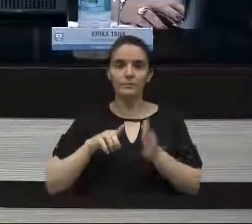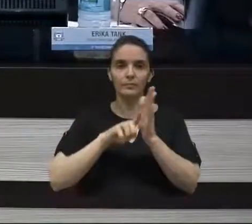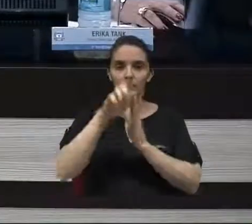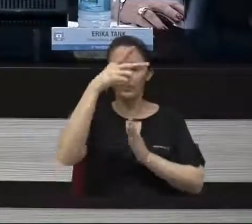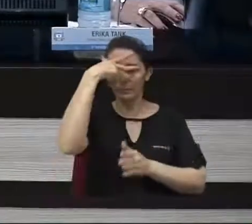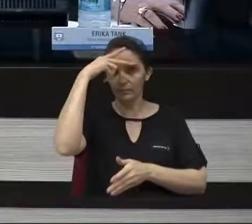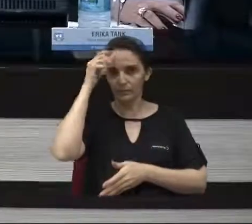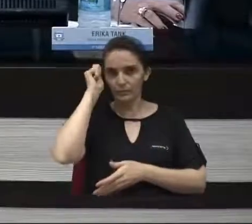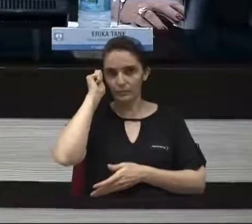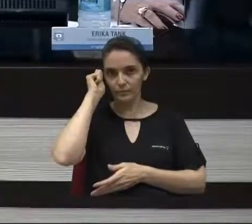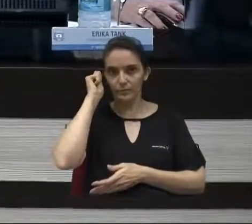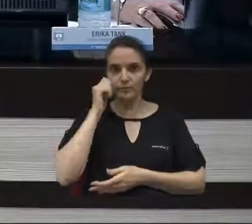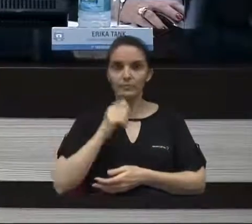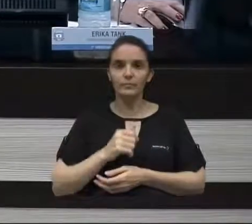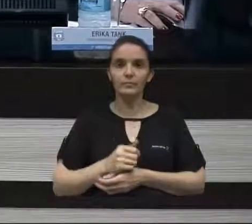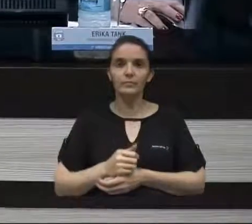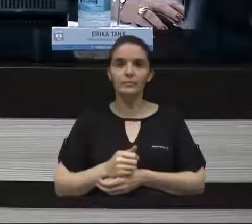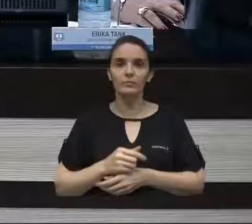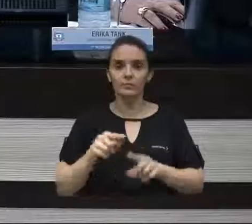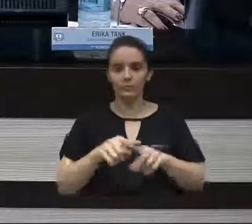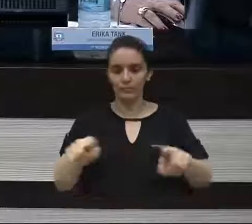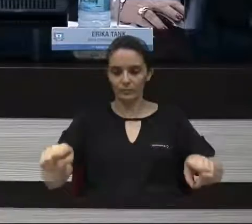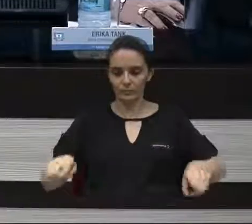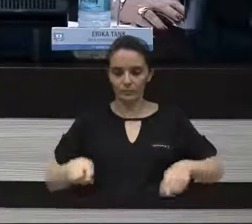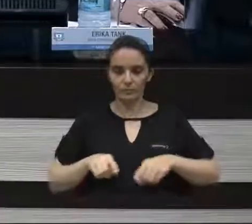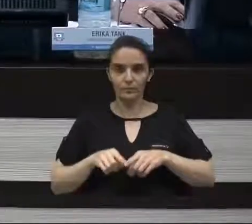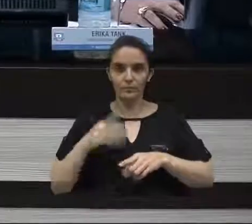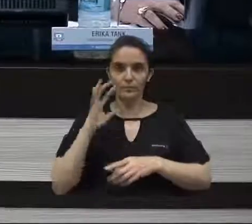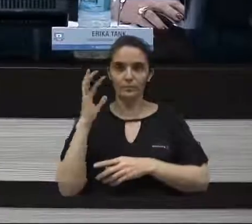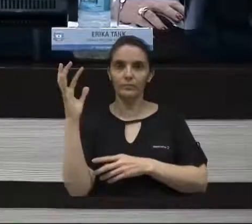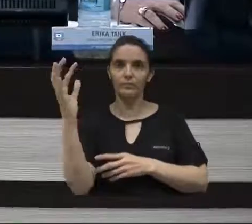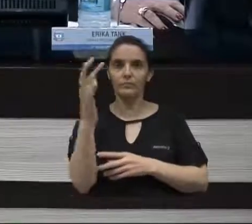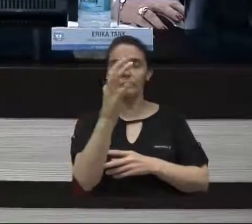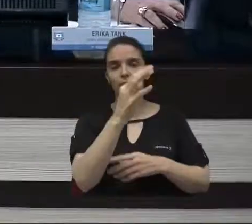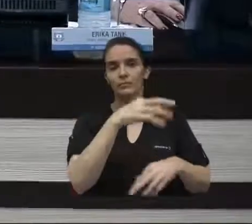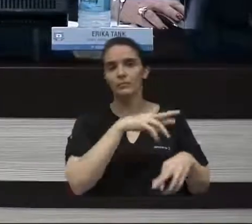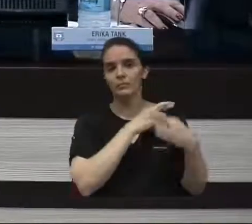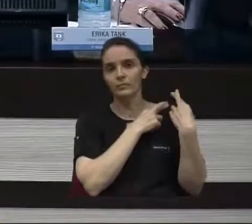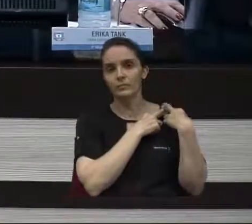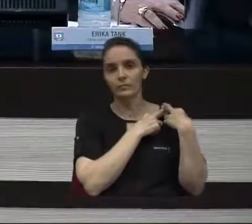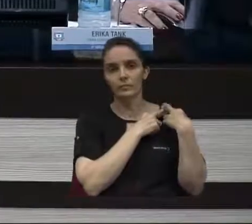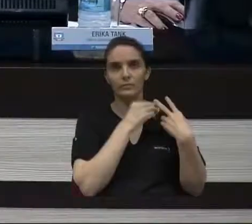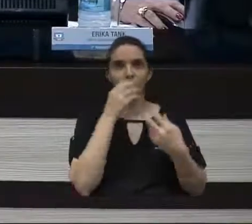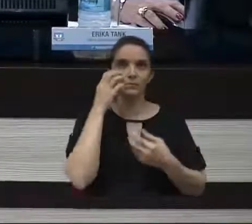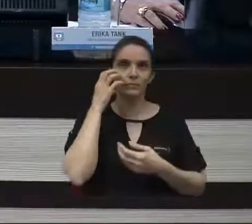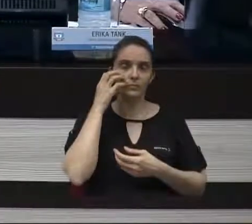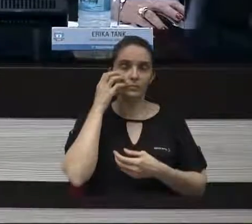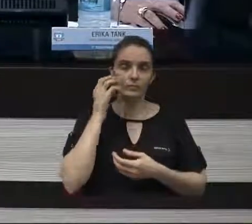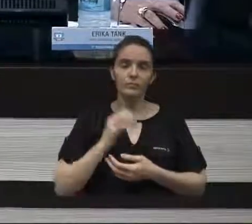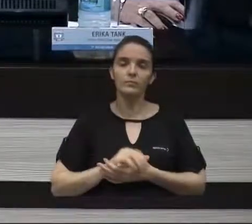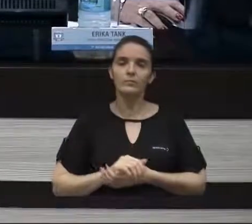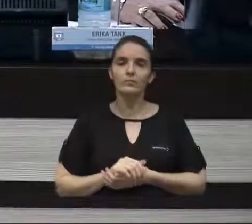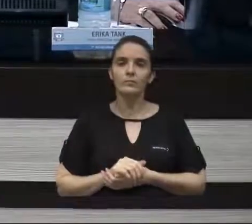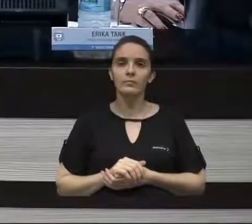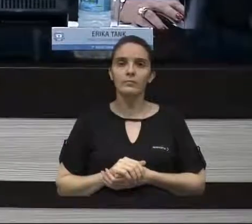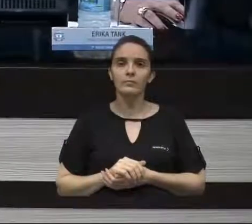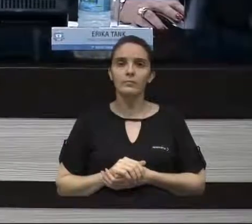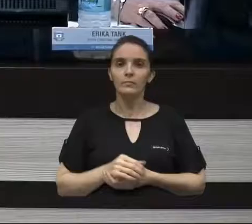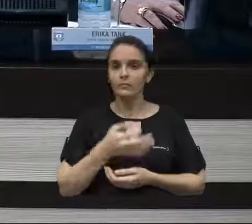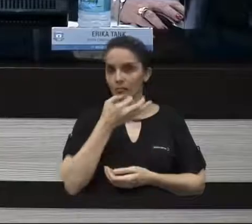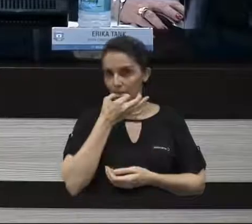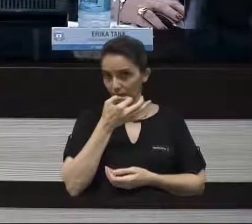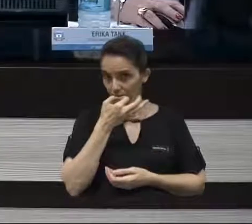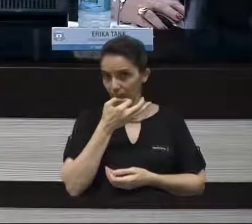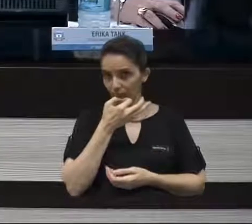Poder Executivo sobre as terras do Horto Florestal de Limeira. Autoria do vereador Marcelo Rossi. Alguém